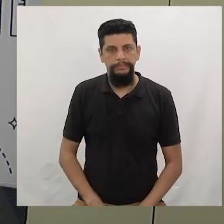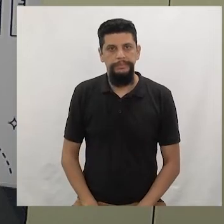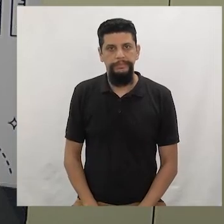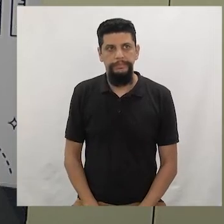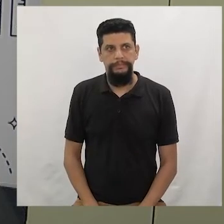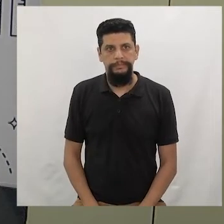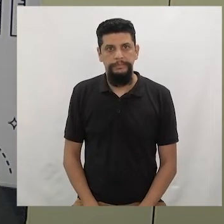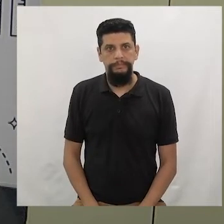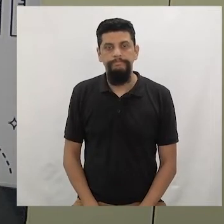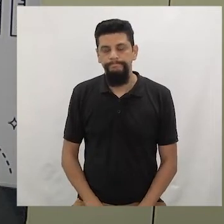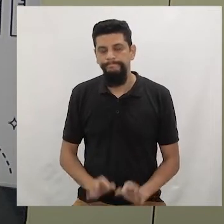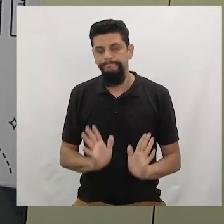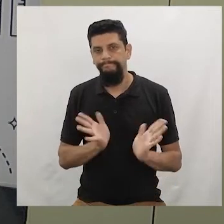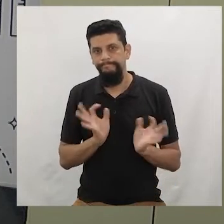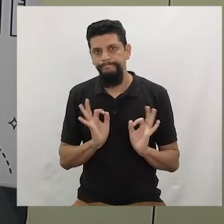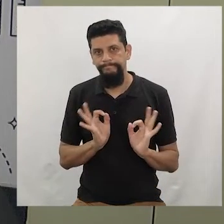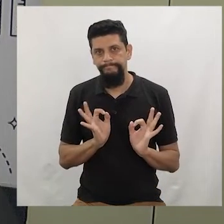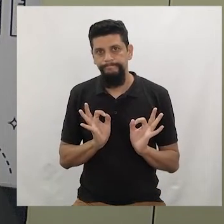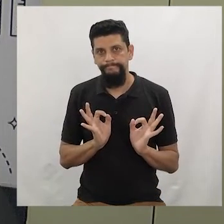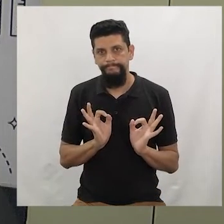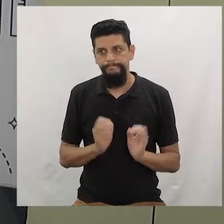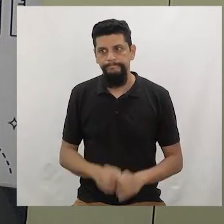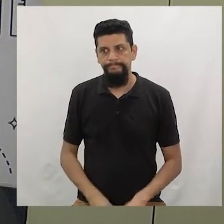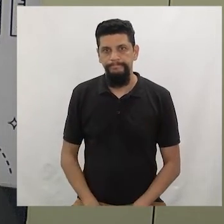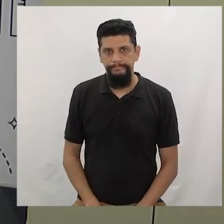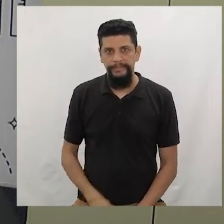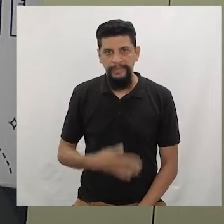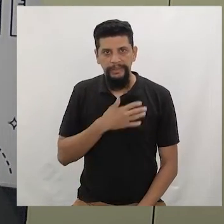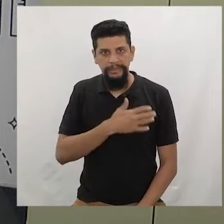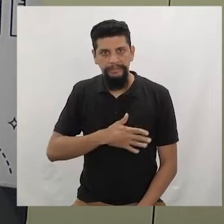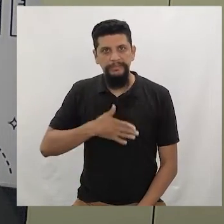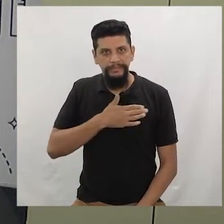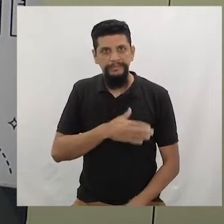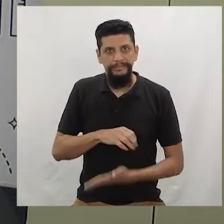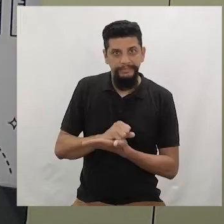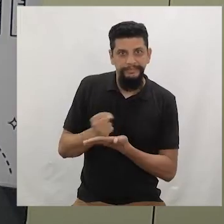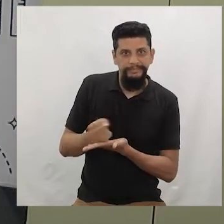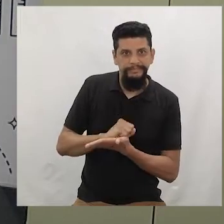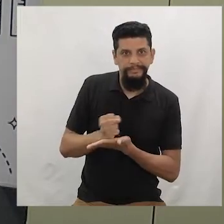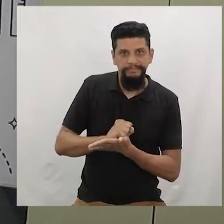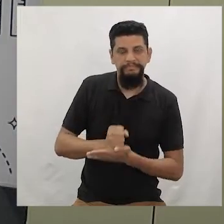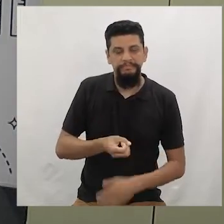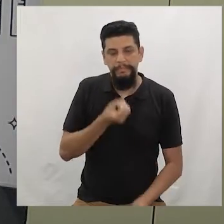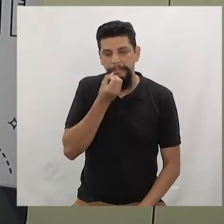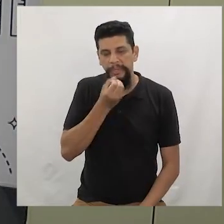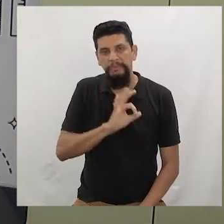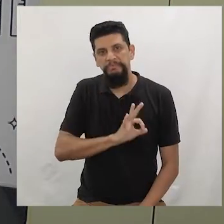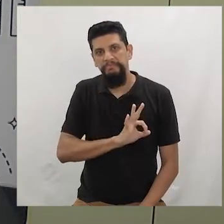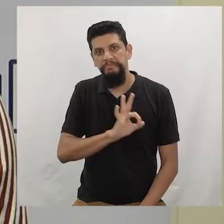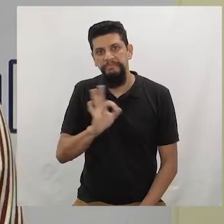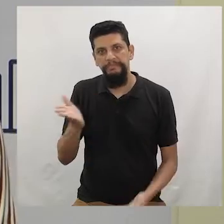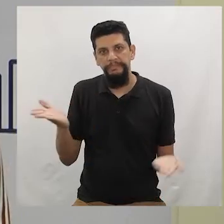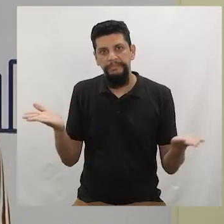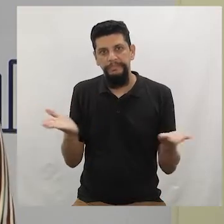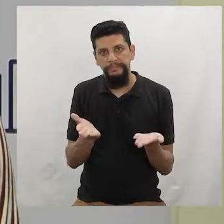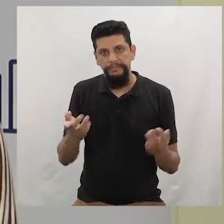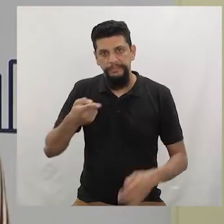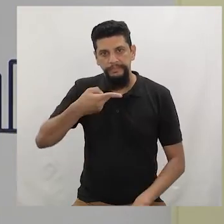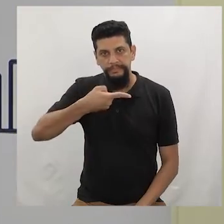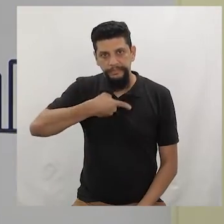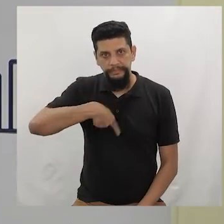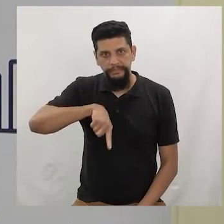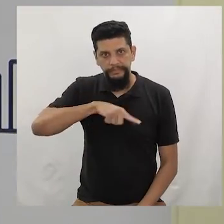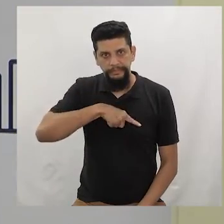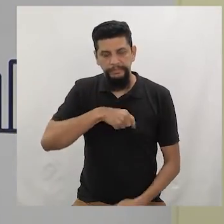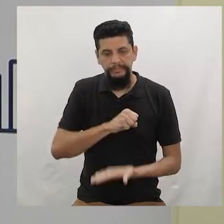bem divertido. É isso aí. Vamos... Gostaram do nosso jogo? Muito bom. Agora